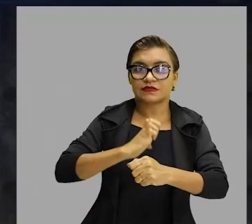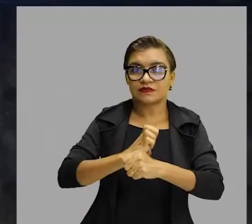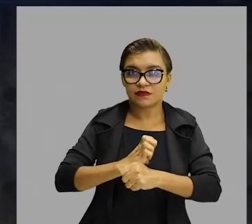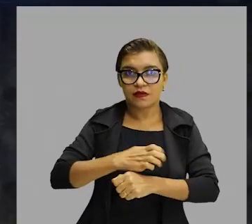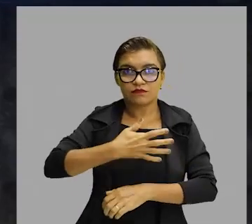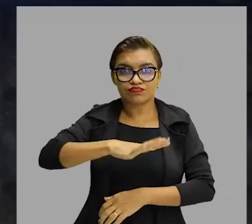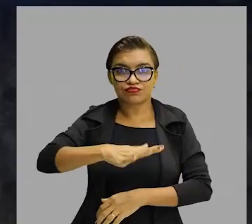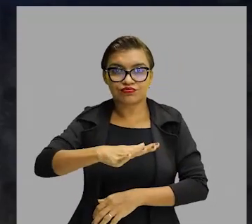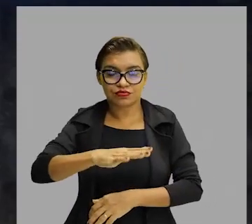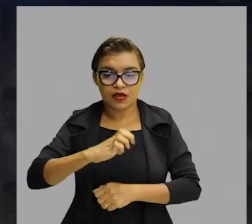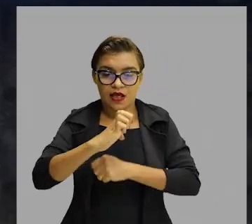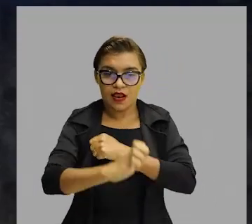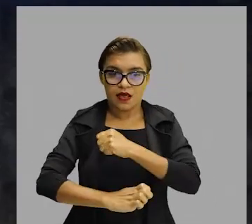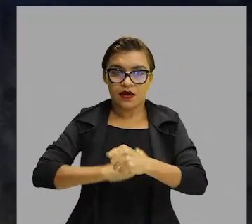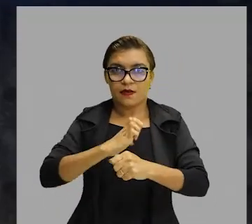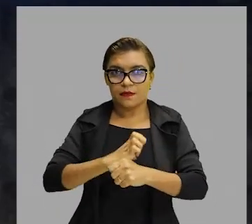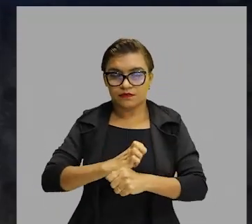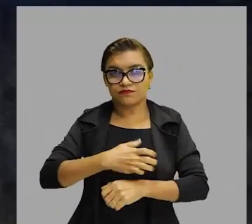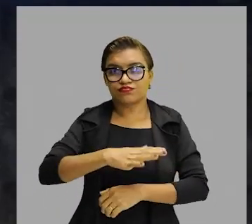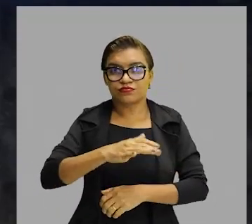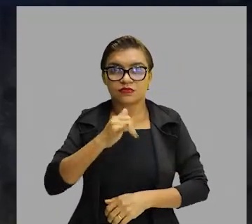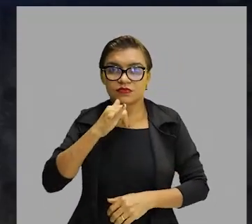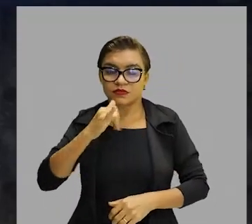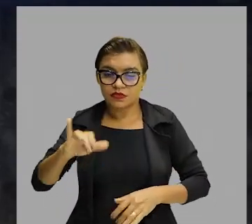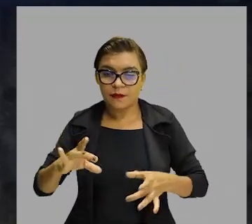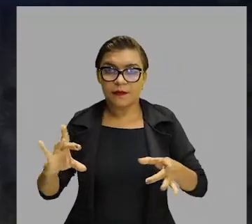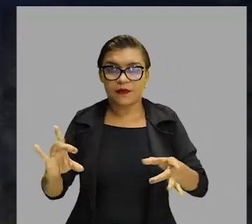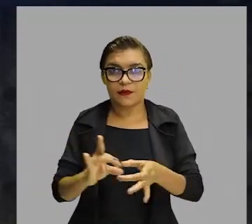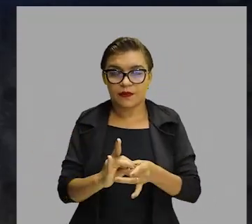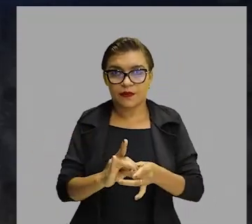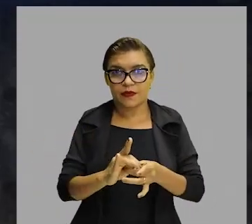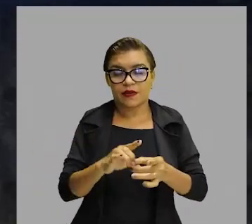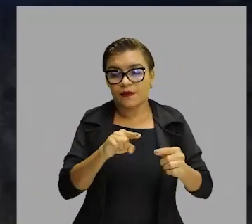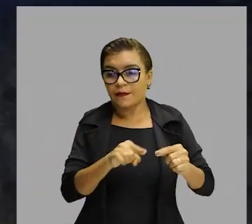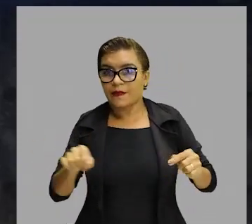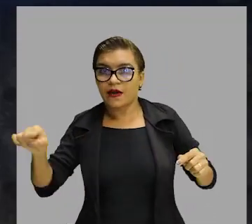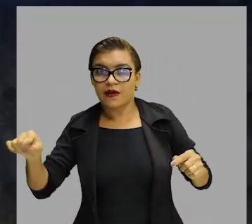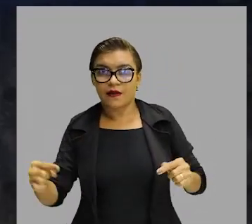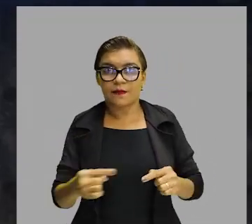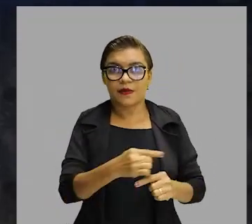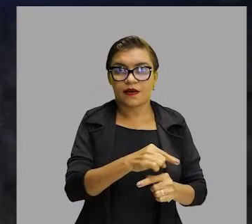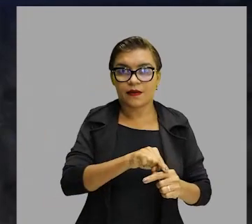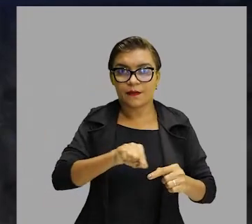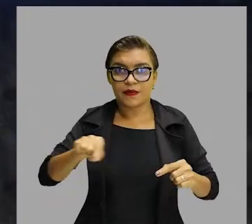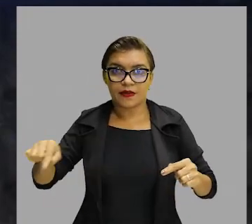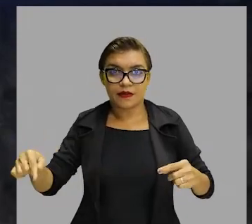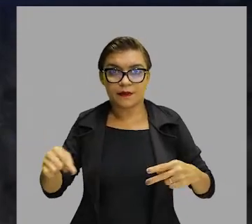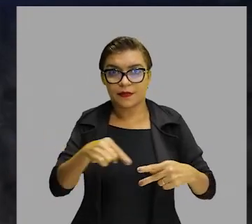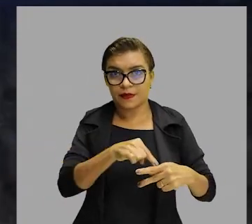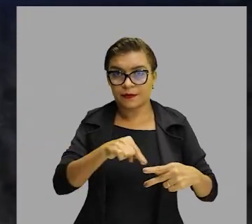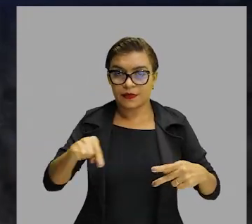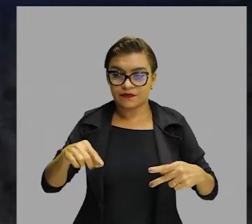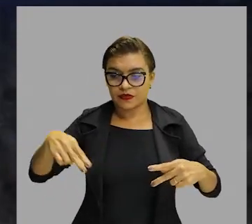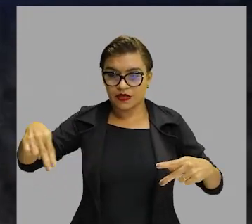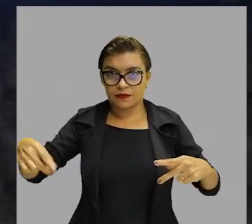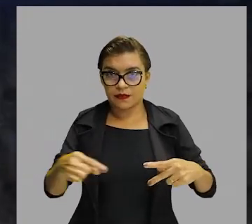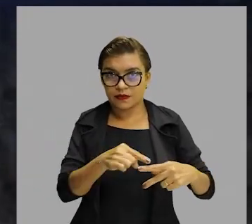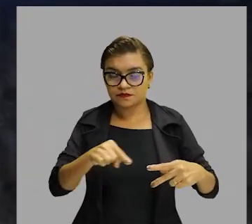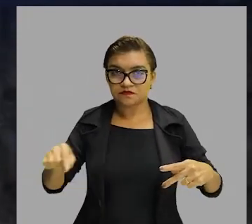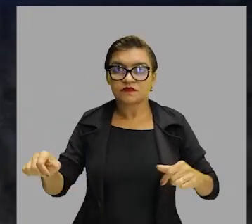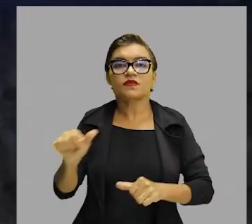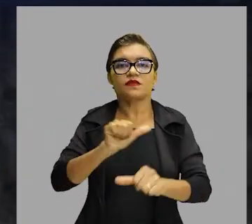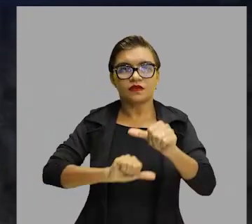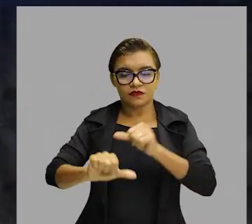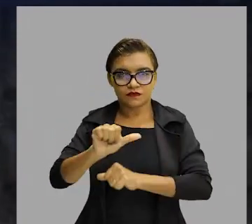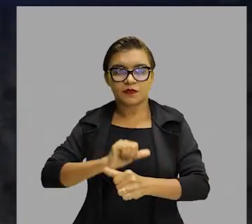vibrar e isso causando o fenômeno da corrente elétrica, né, de um lado para o outro, ok? Então ele faz essa transformação de corrente